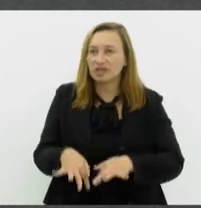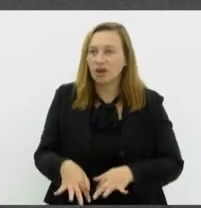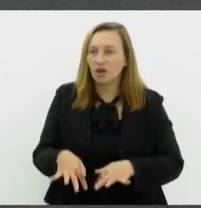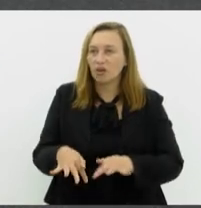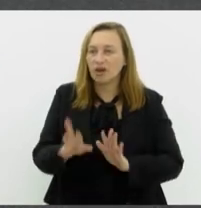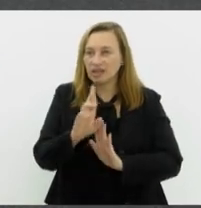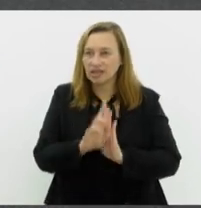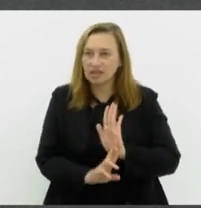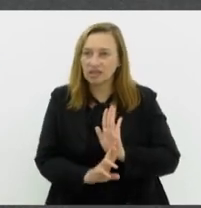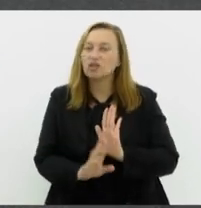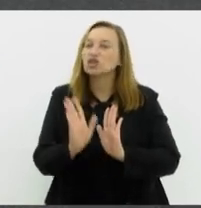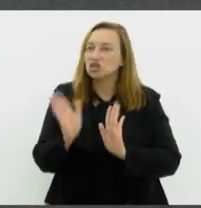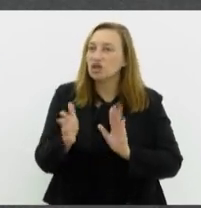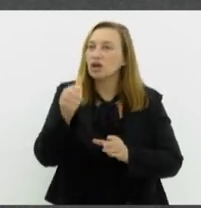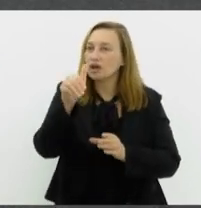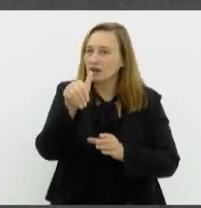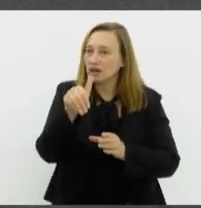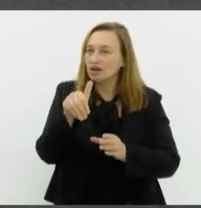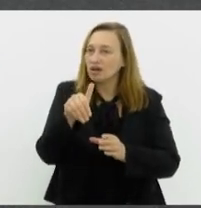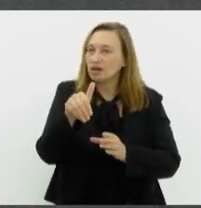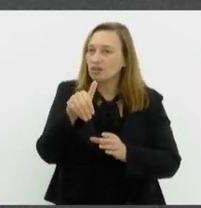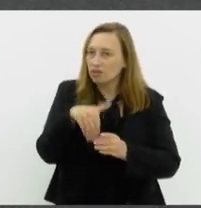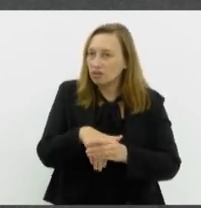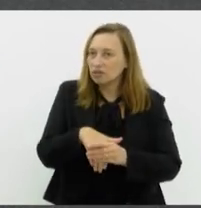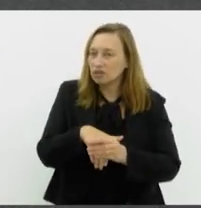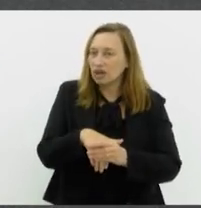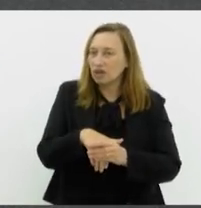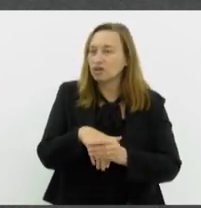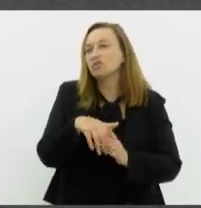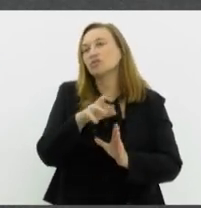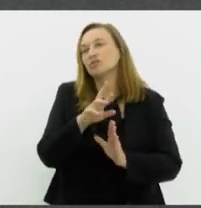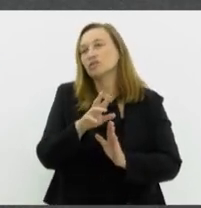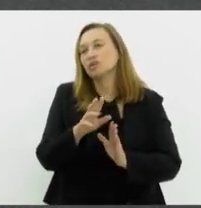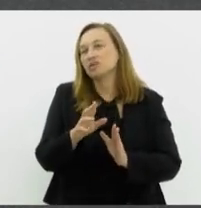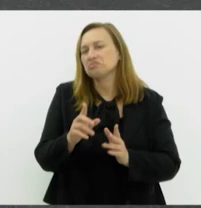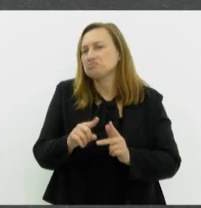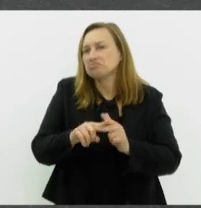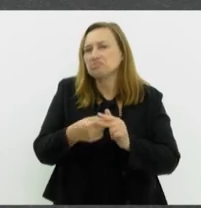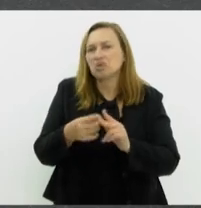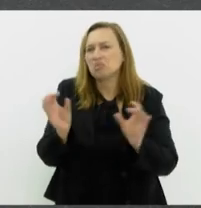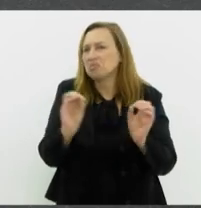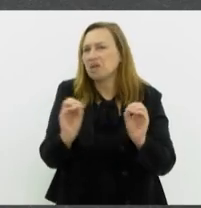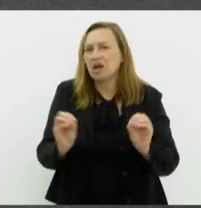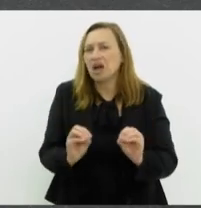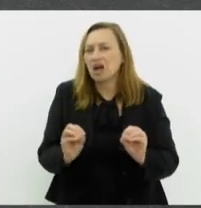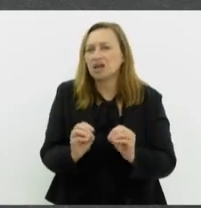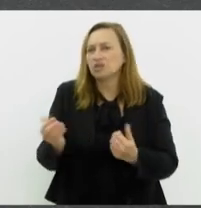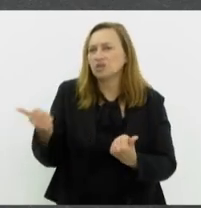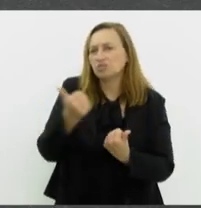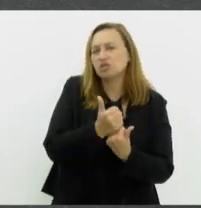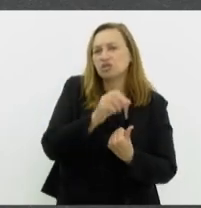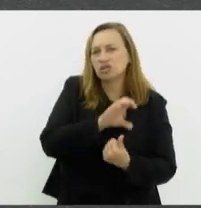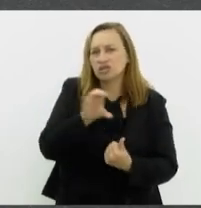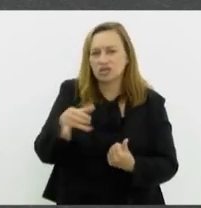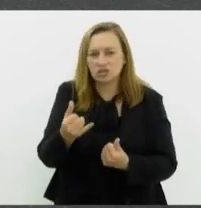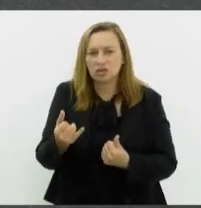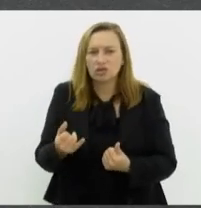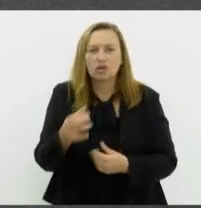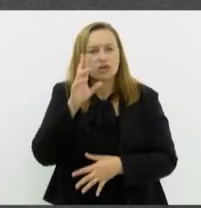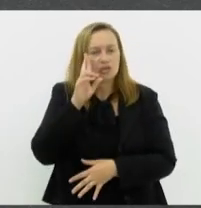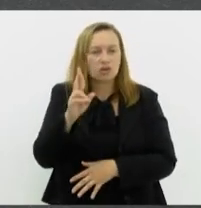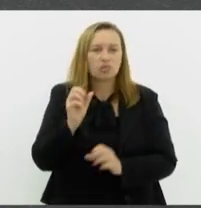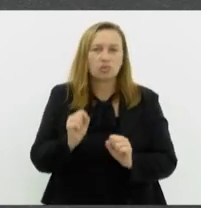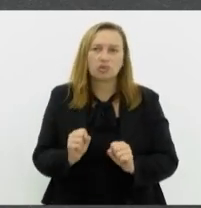E a gente já pode votar a redação final, porque a gente aprovou, sem alteração, o substitutivo da CCJ. Se Vossa